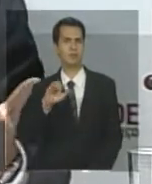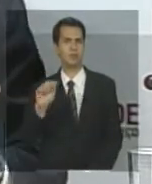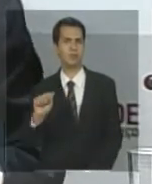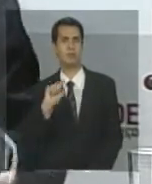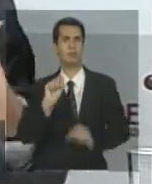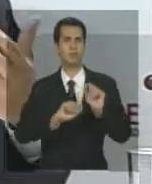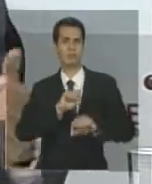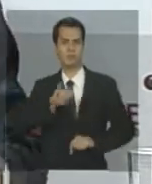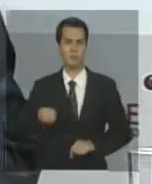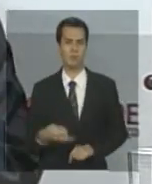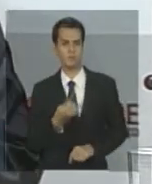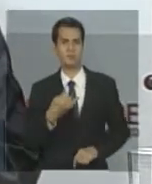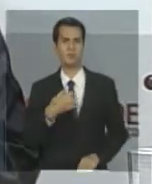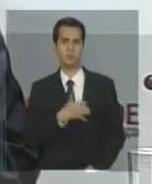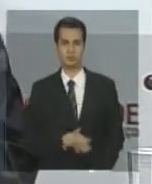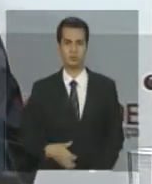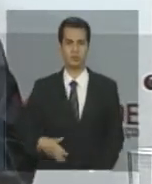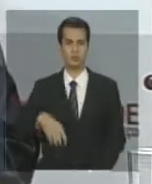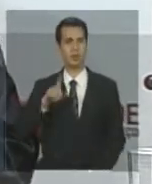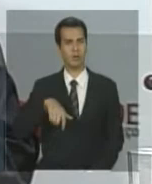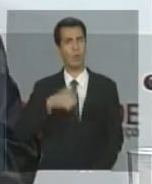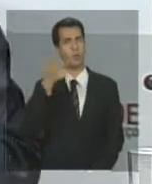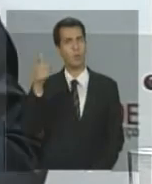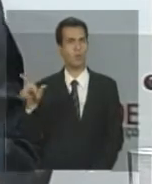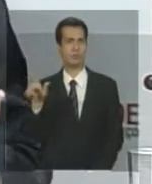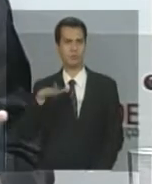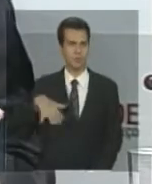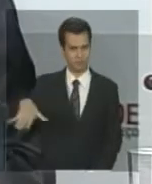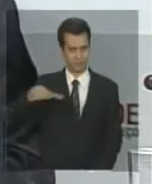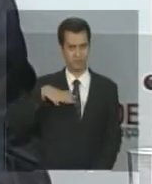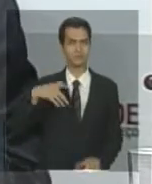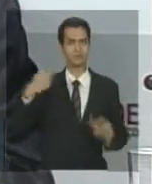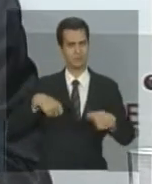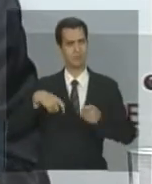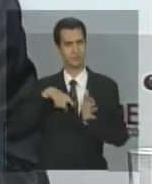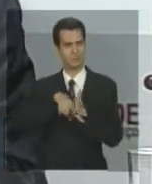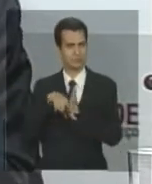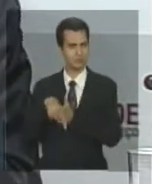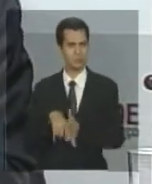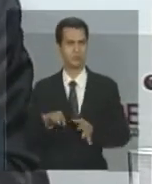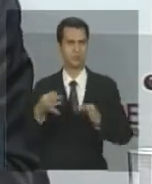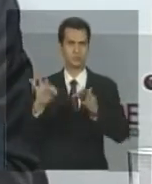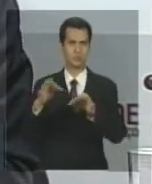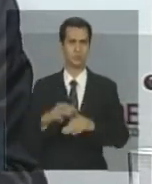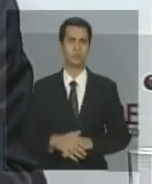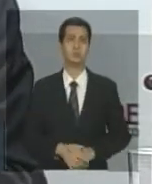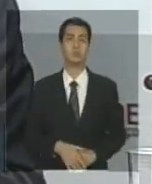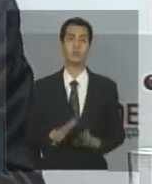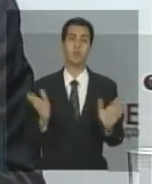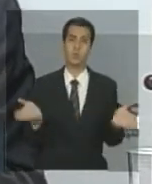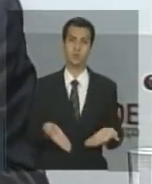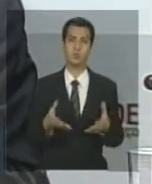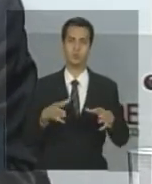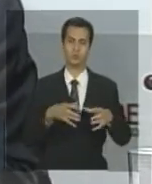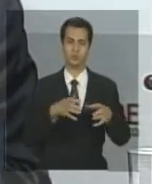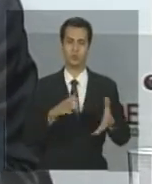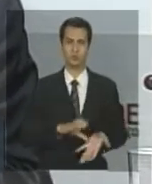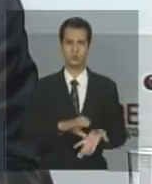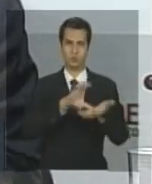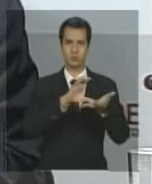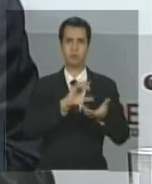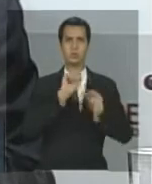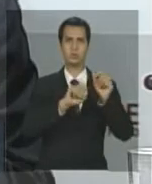pessoa, né? Aí é um terceiro campo que vai exigir inovação maior. Então, uma das decisões do comitê hoje também